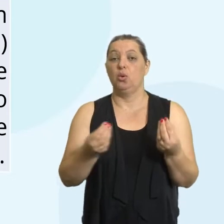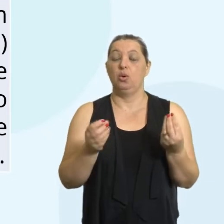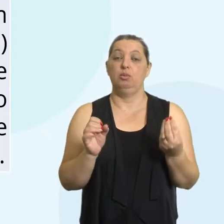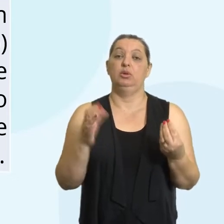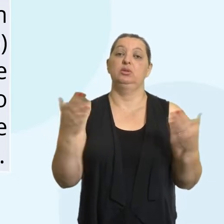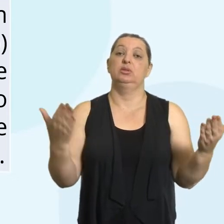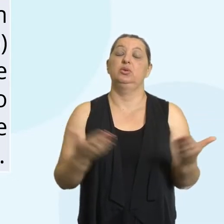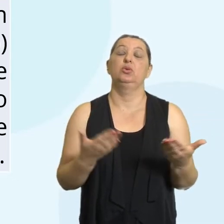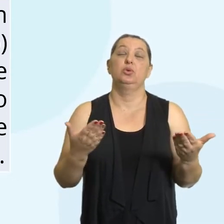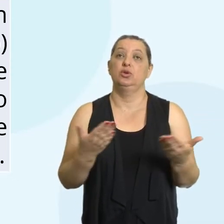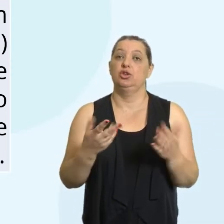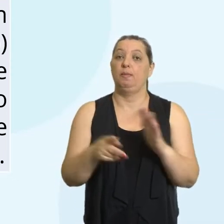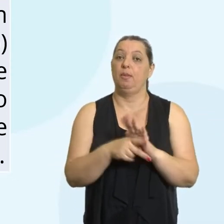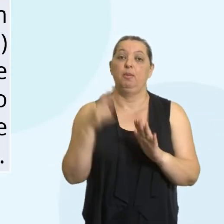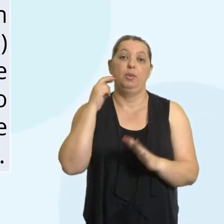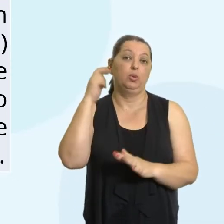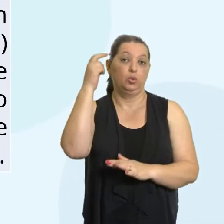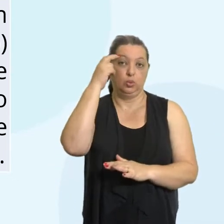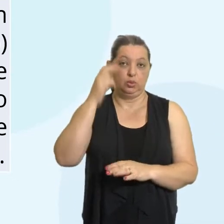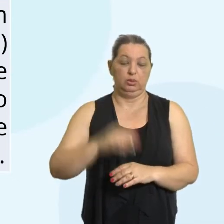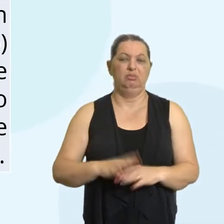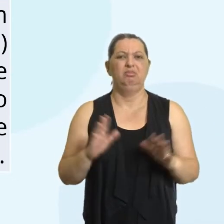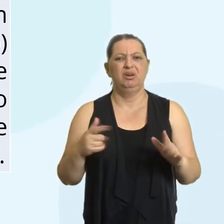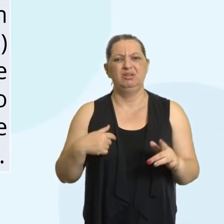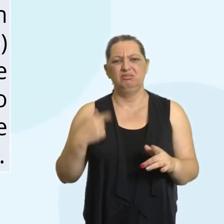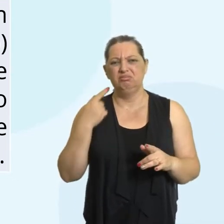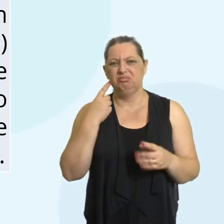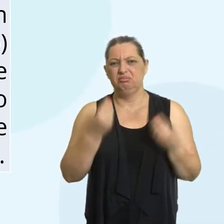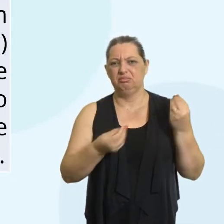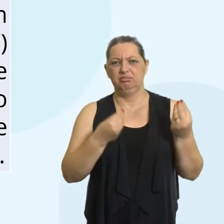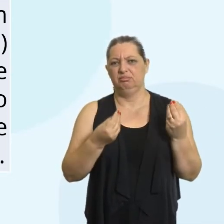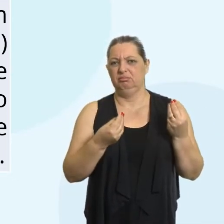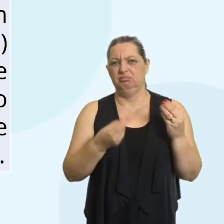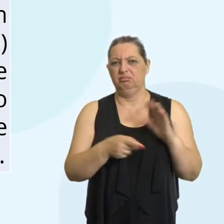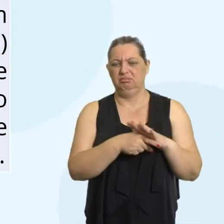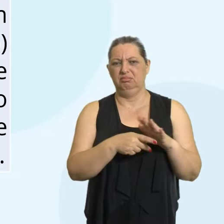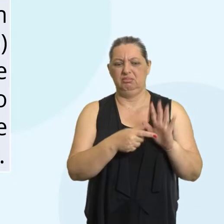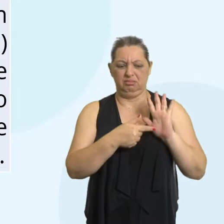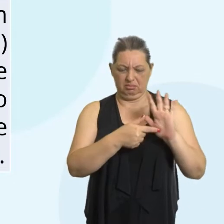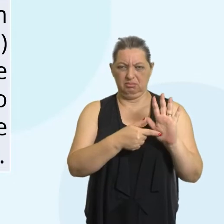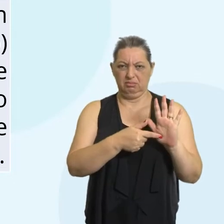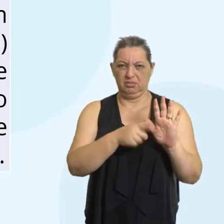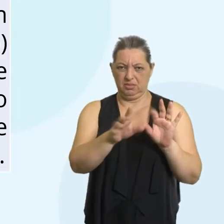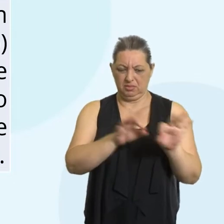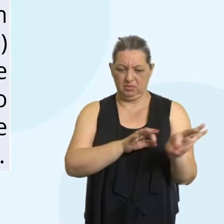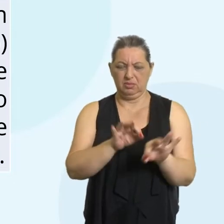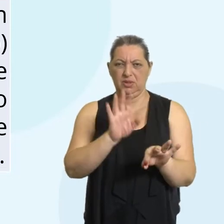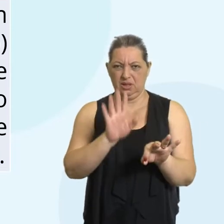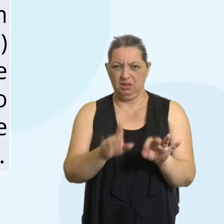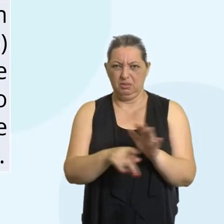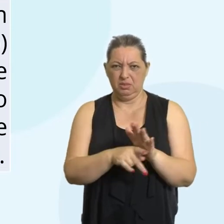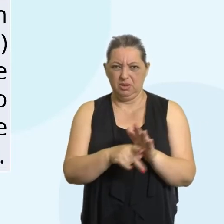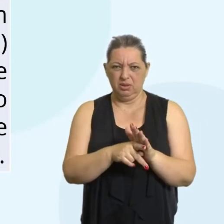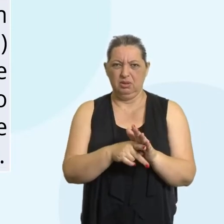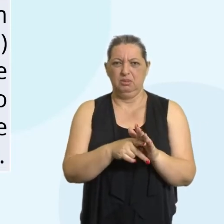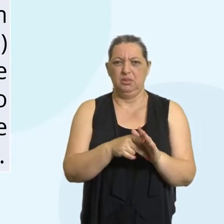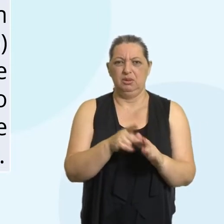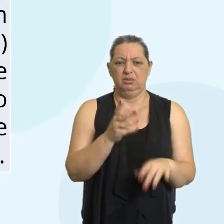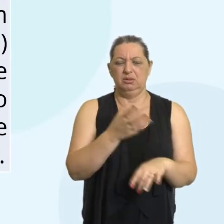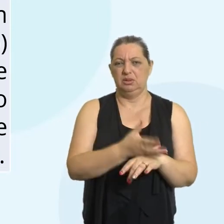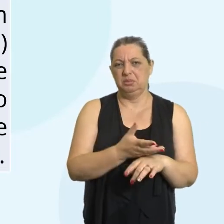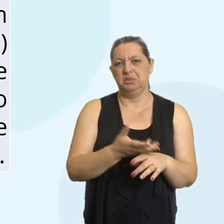uma questão estrutural é mais Rodrigo Então esse projeto que você está apresentando para gente é uma trilha de racista